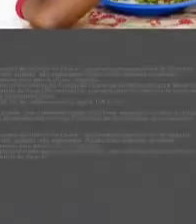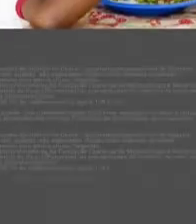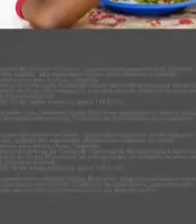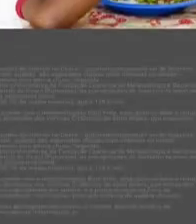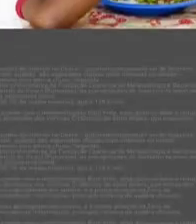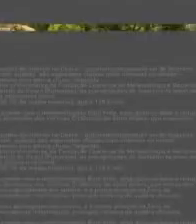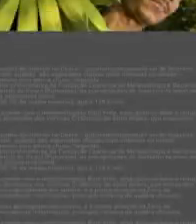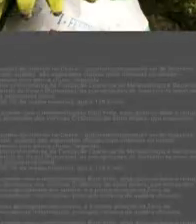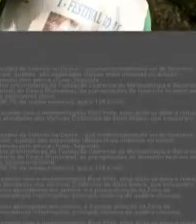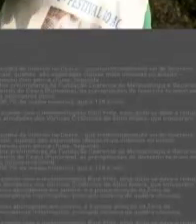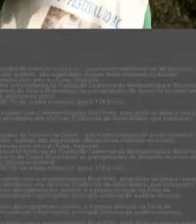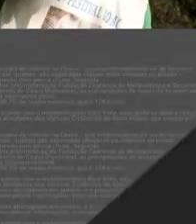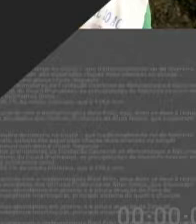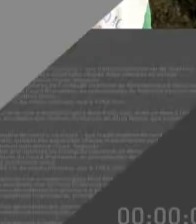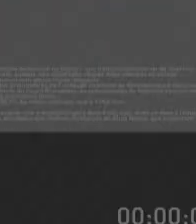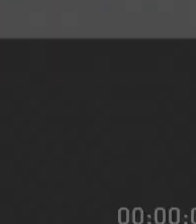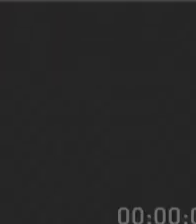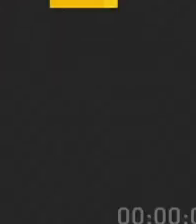a mesma coisa